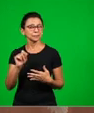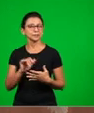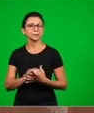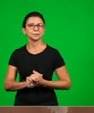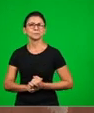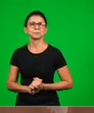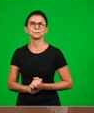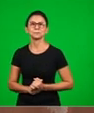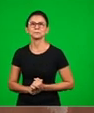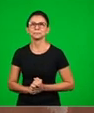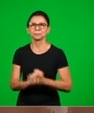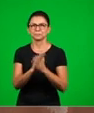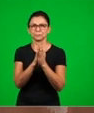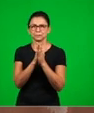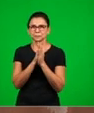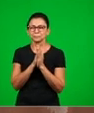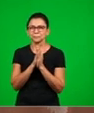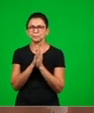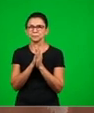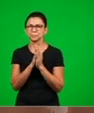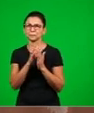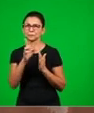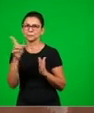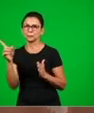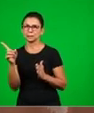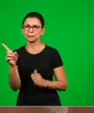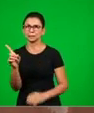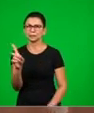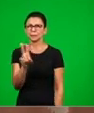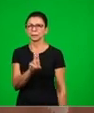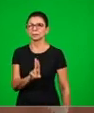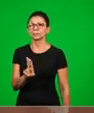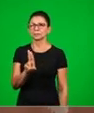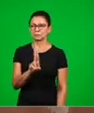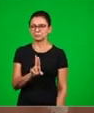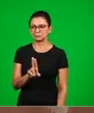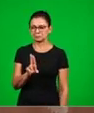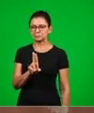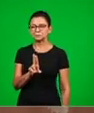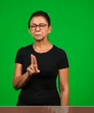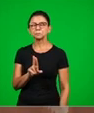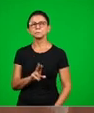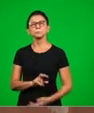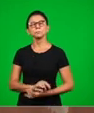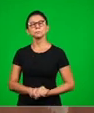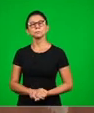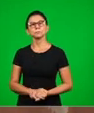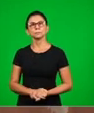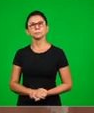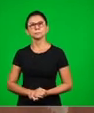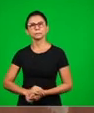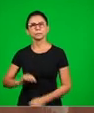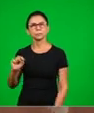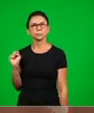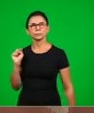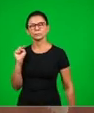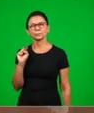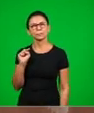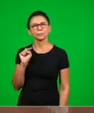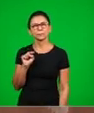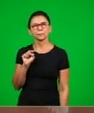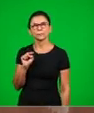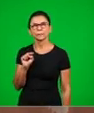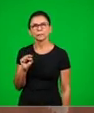a palavra. Você pode usar como a palavra. Aquilo que você não